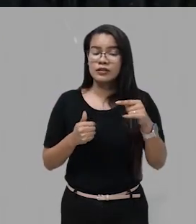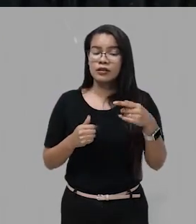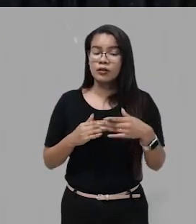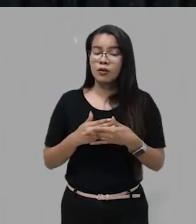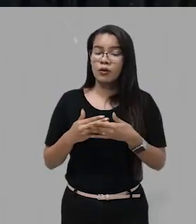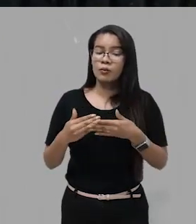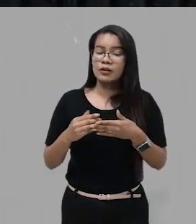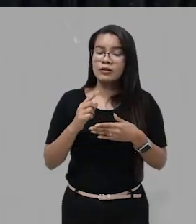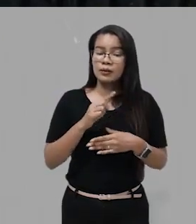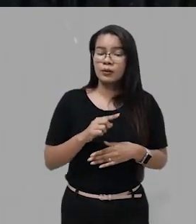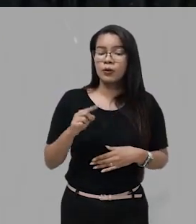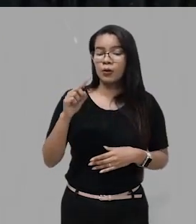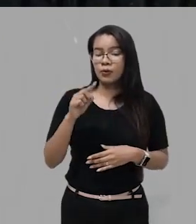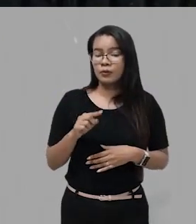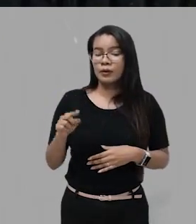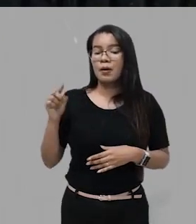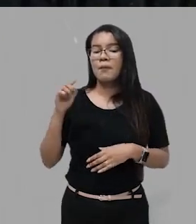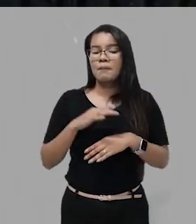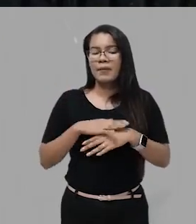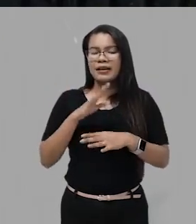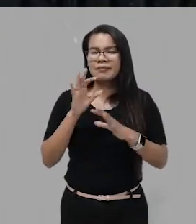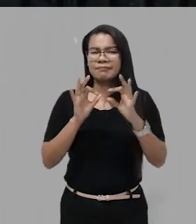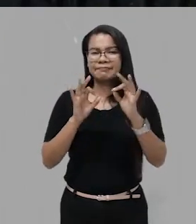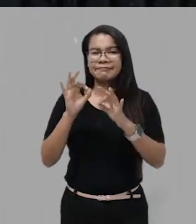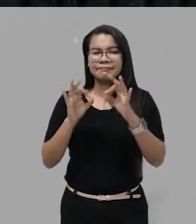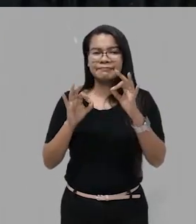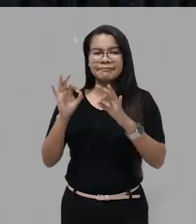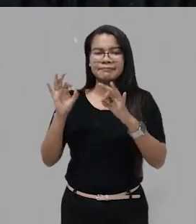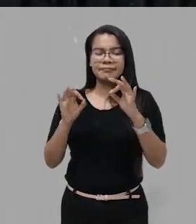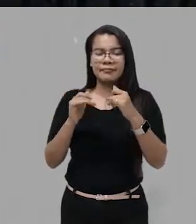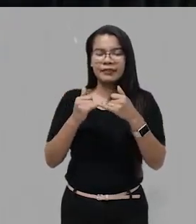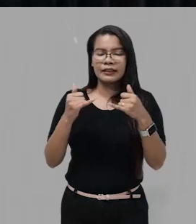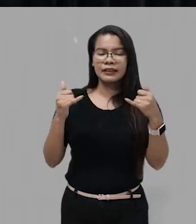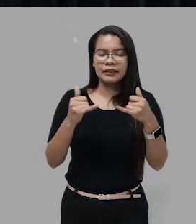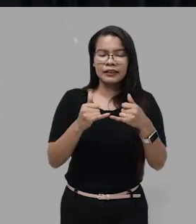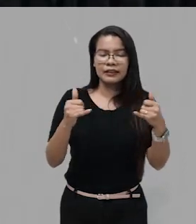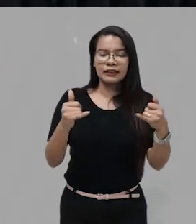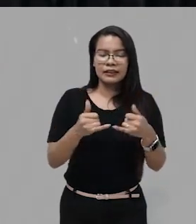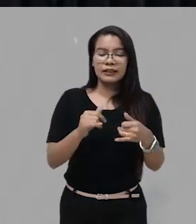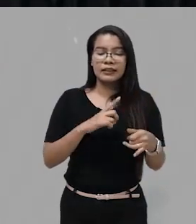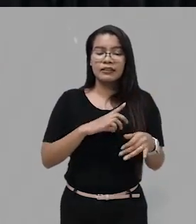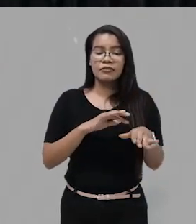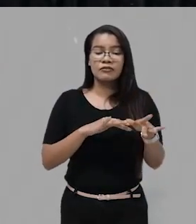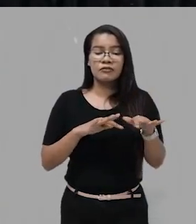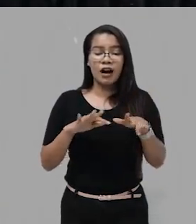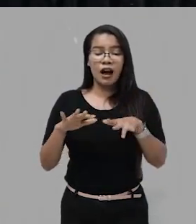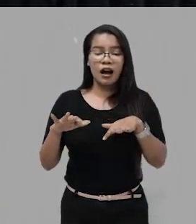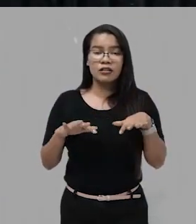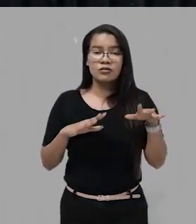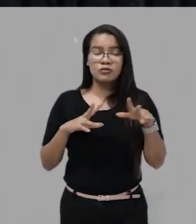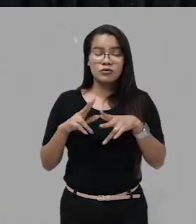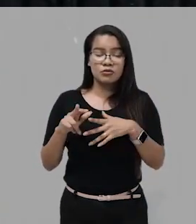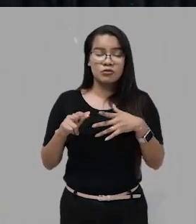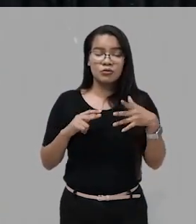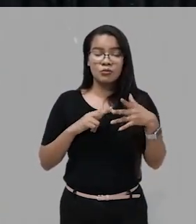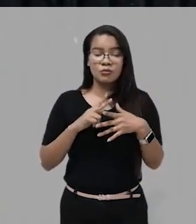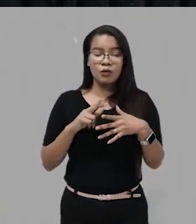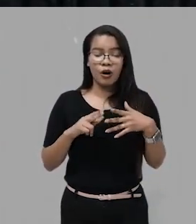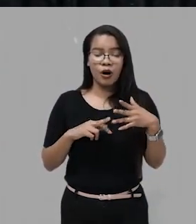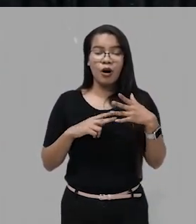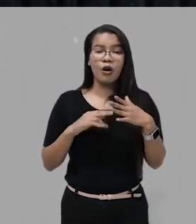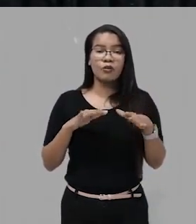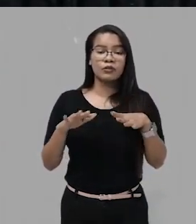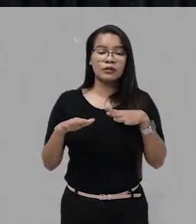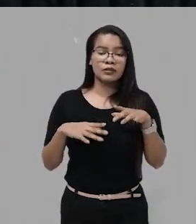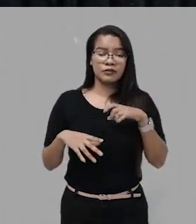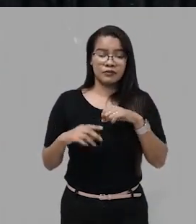começa a cobrir mais certinha essas linhas. Aí tem vários movimentos. Faz um quadradinho, faz